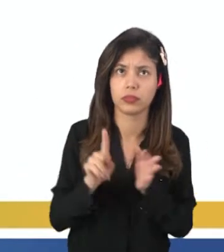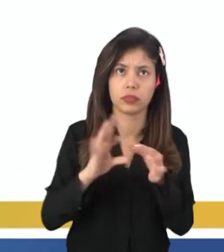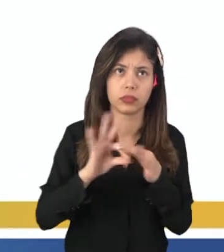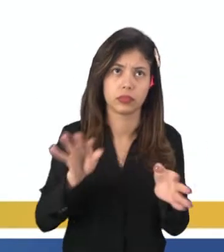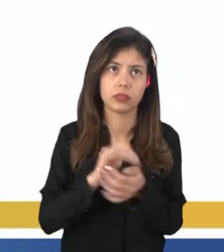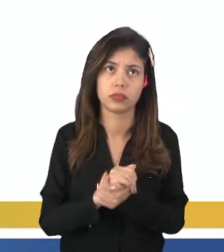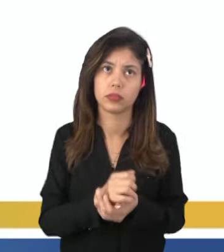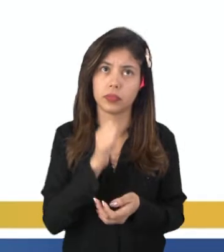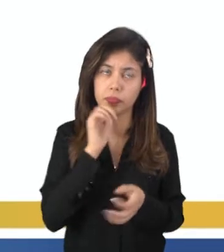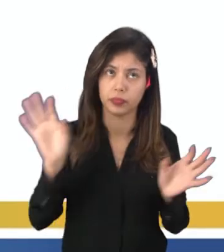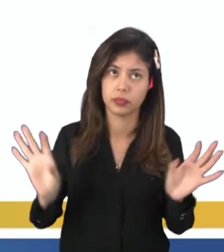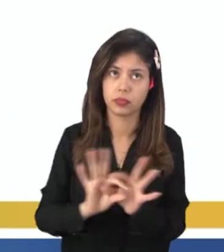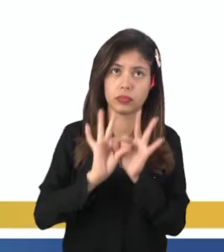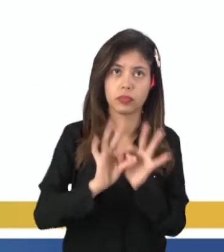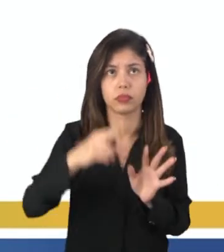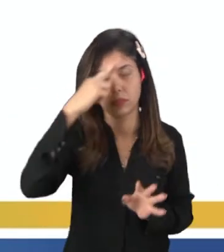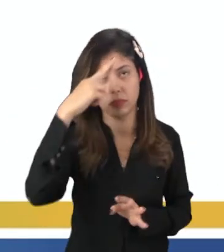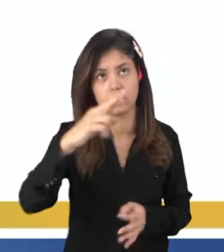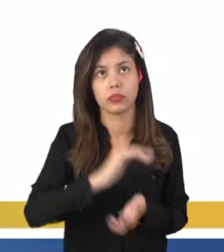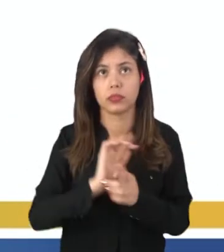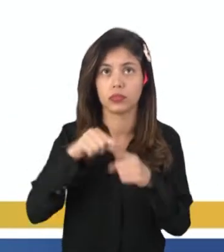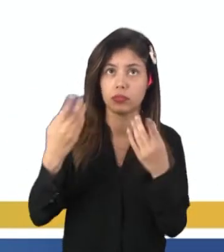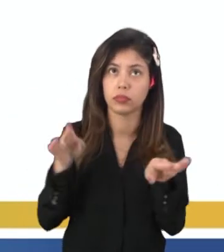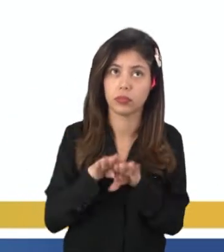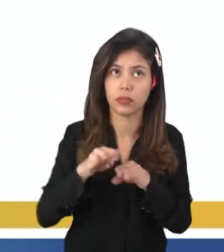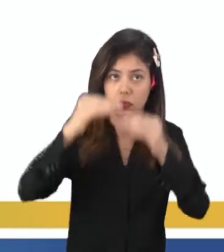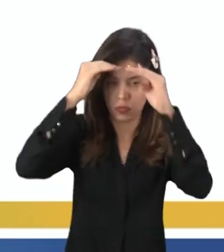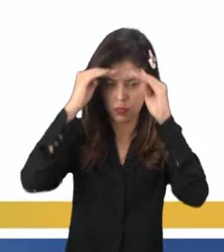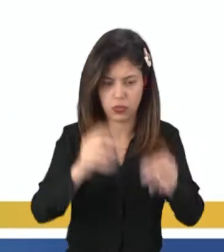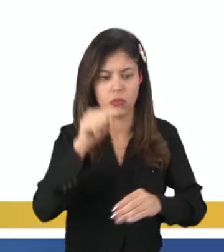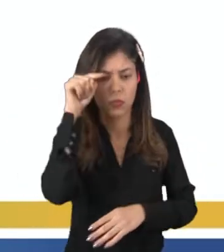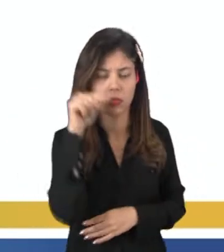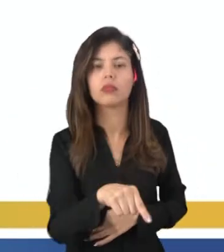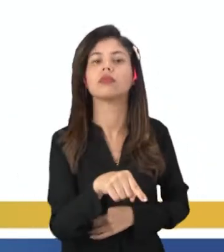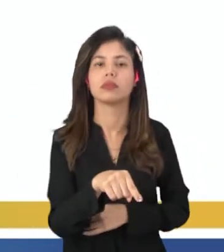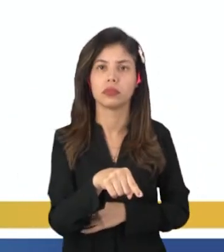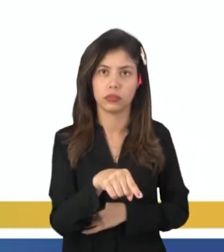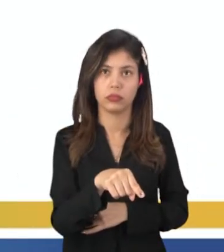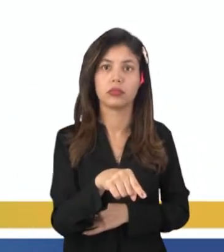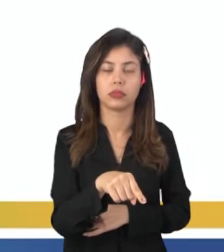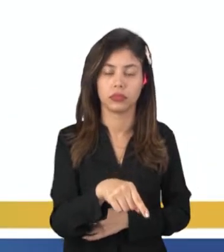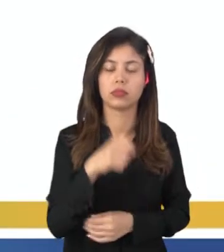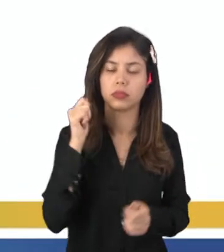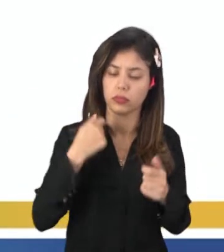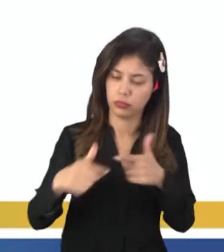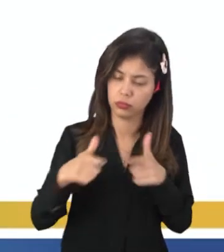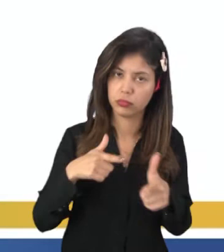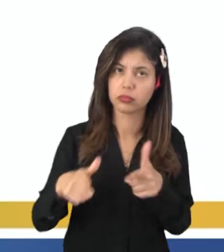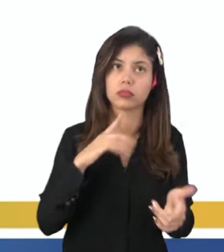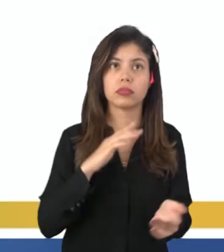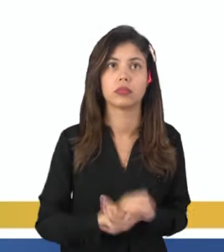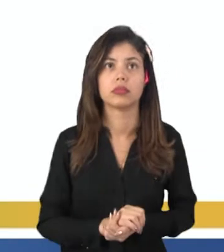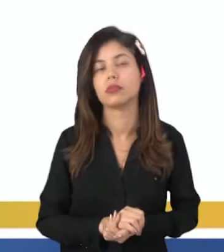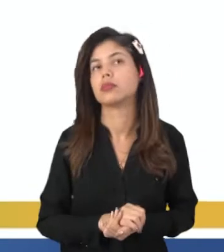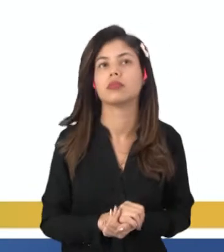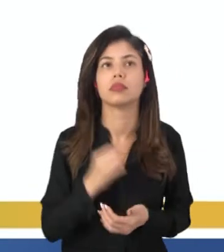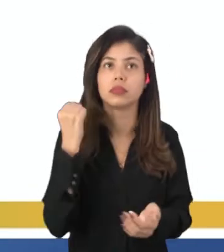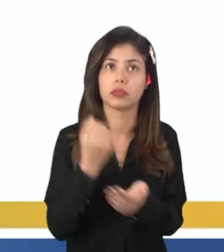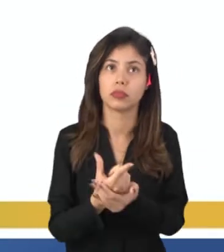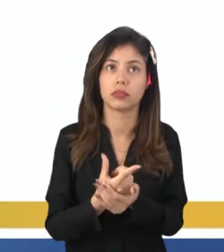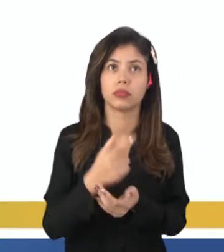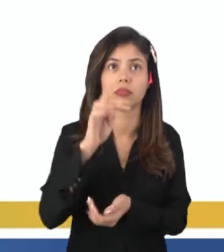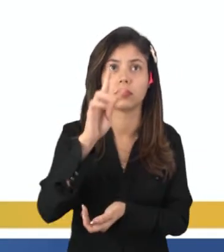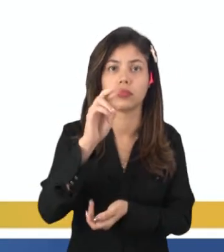que estavam ligados a um senhor, mas que também eram obrigados a prestar serviços e a pagar